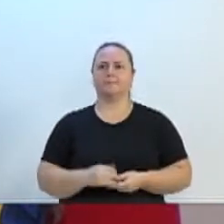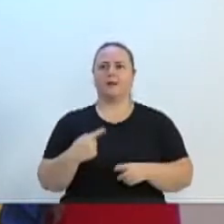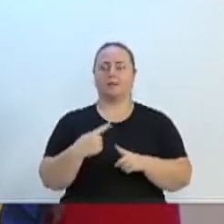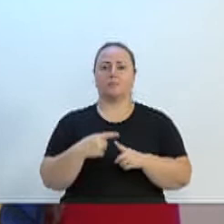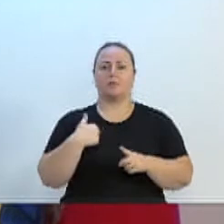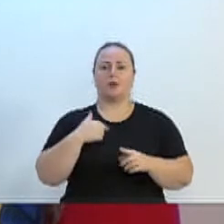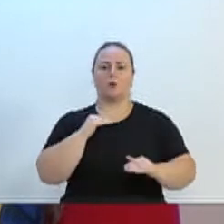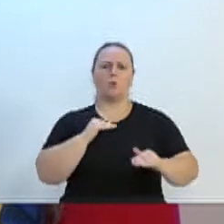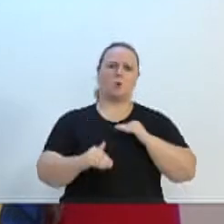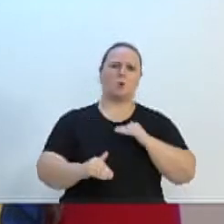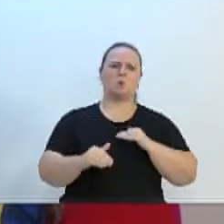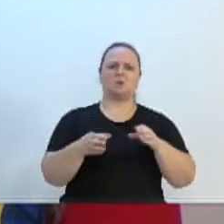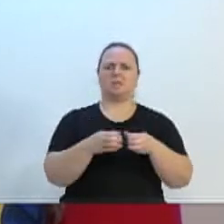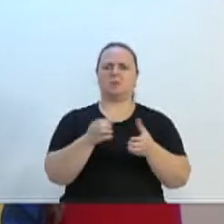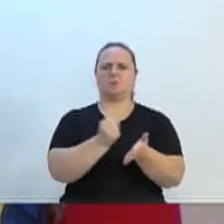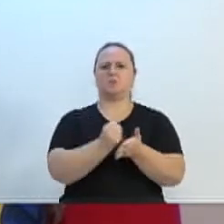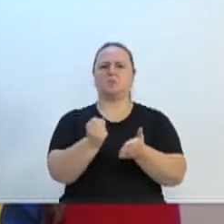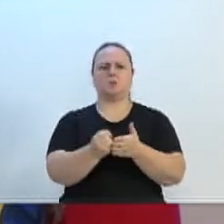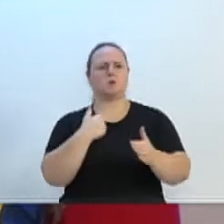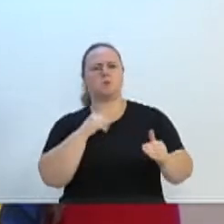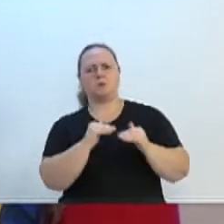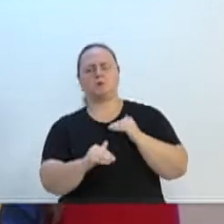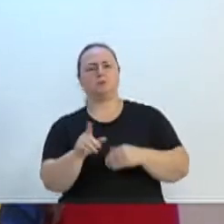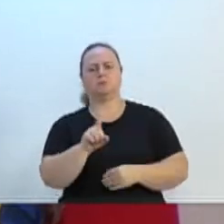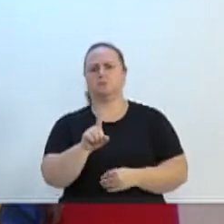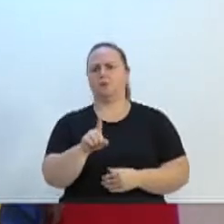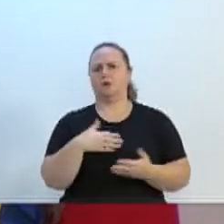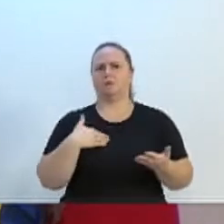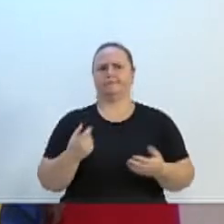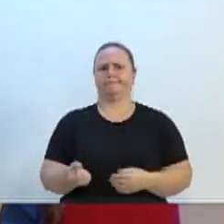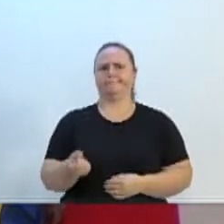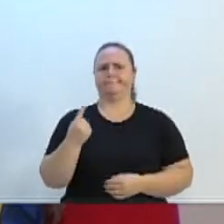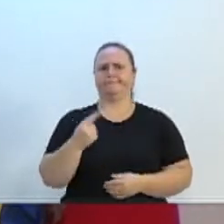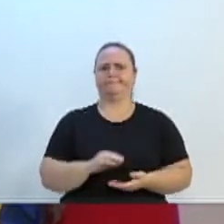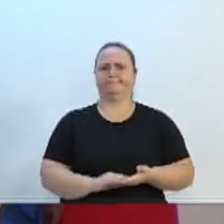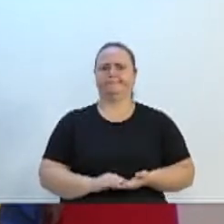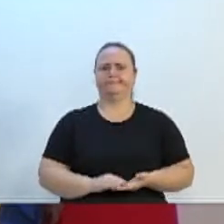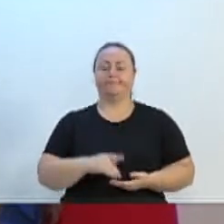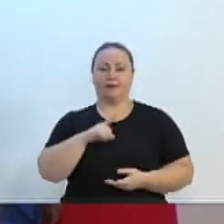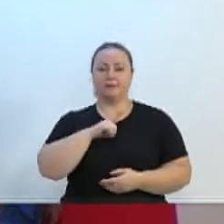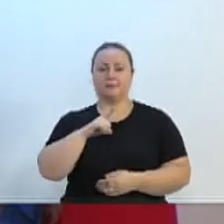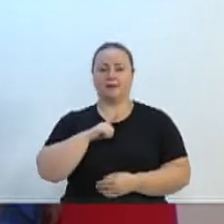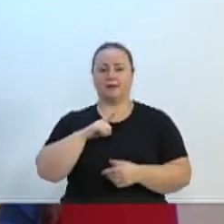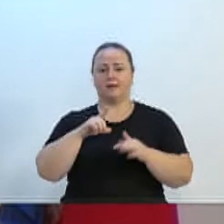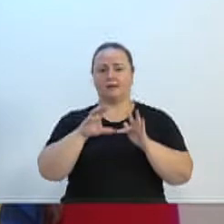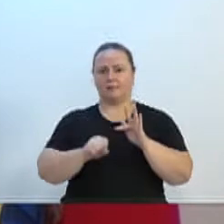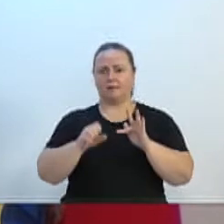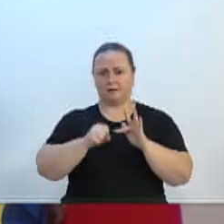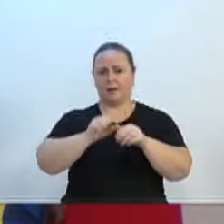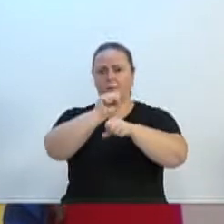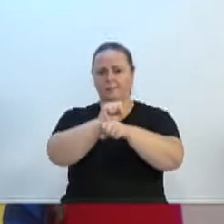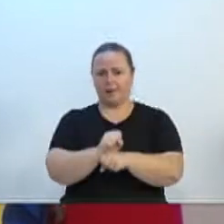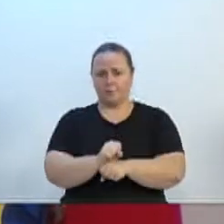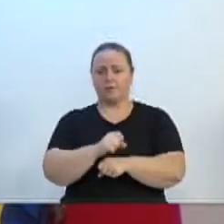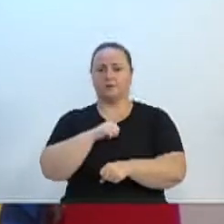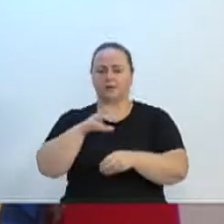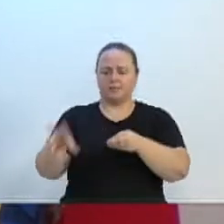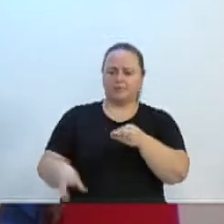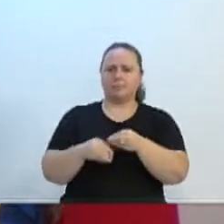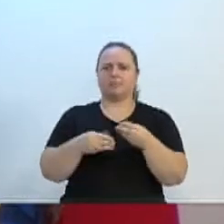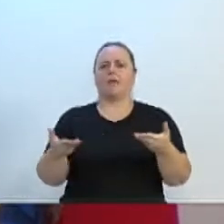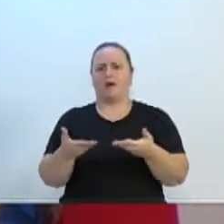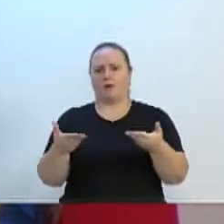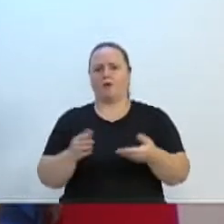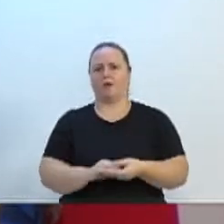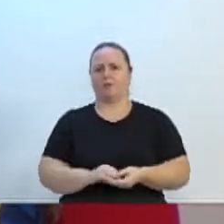ACTs, né? Eles deixaram de ganhar o FGTS, mas estão ganhando abono, que é maior que o FGTS. Mas isso eles não falam. Isso as bocas